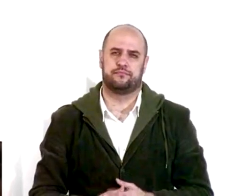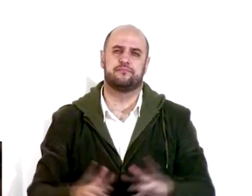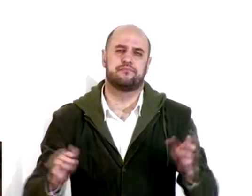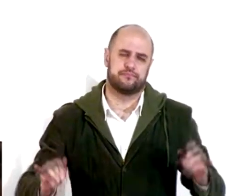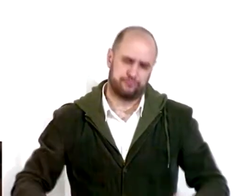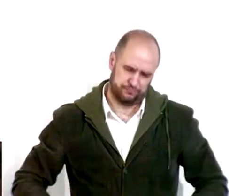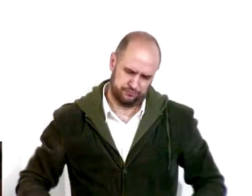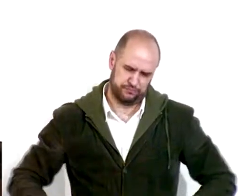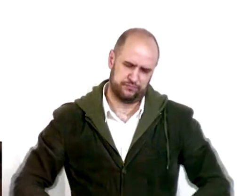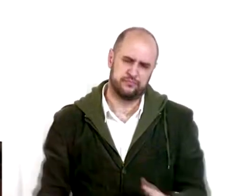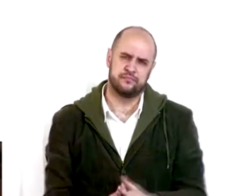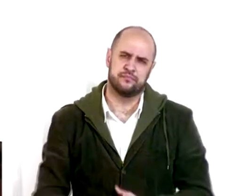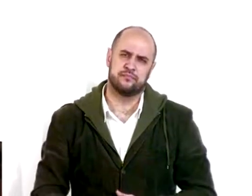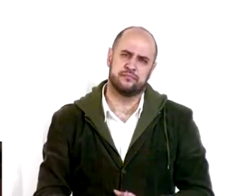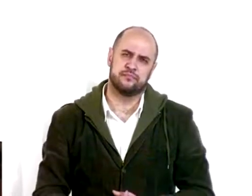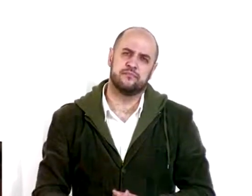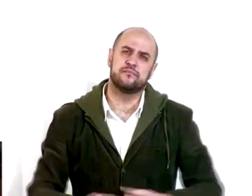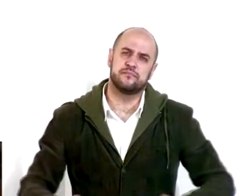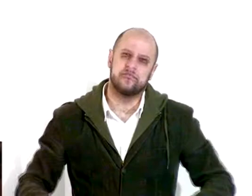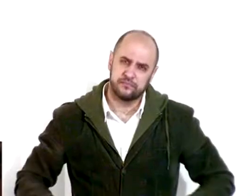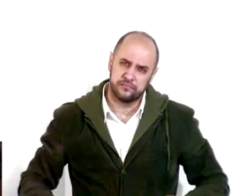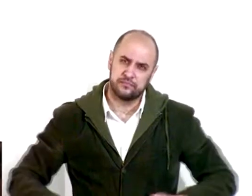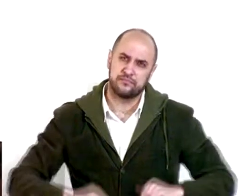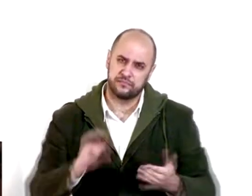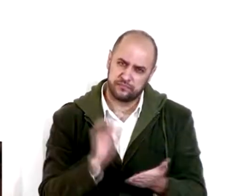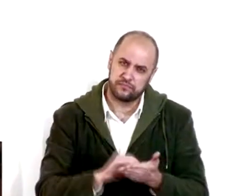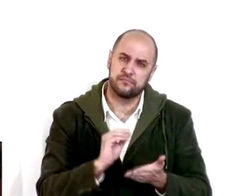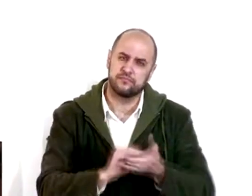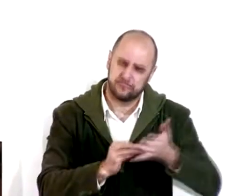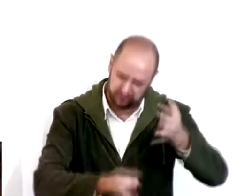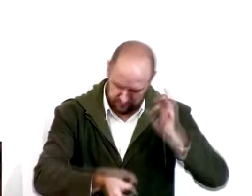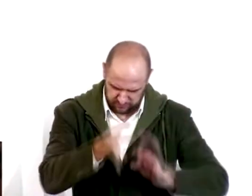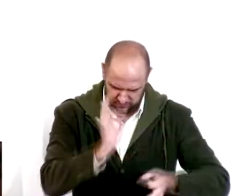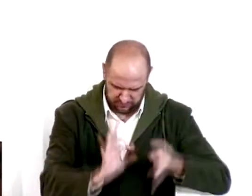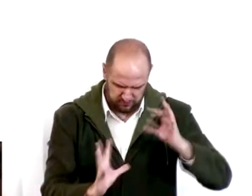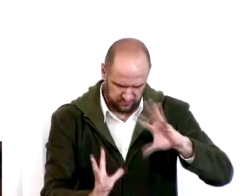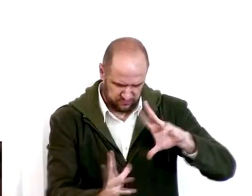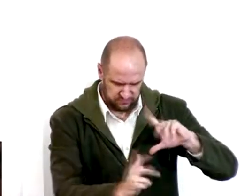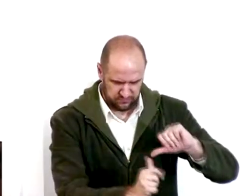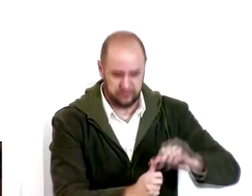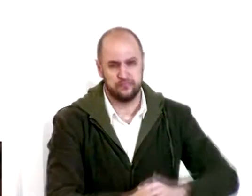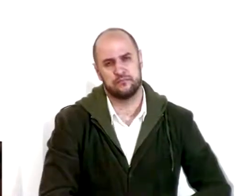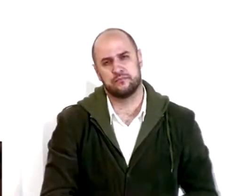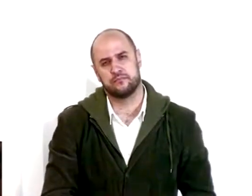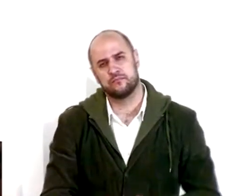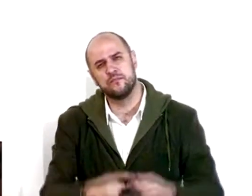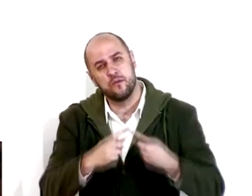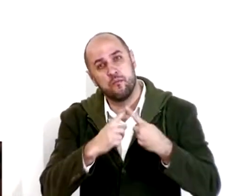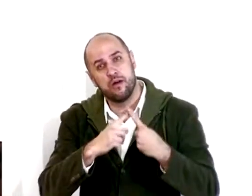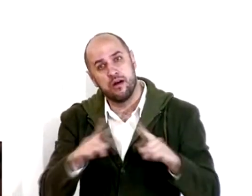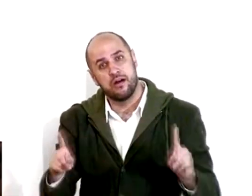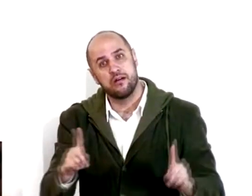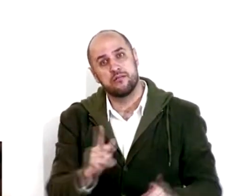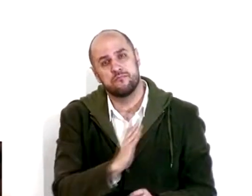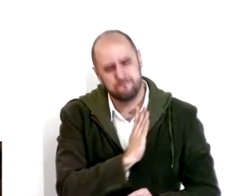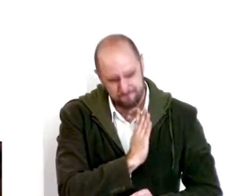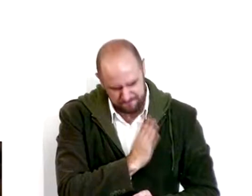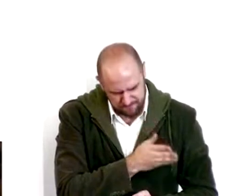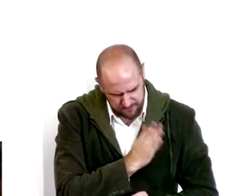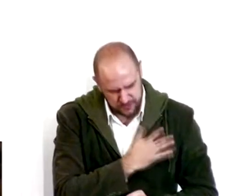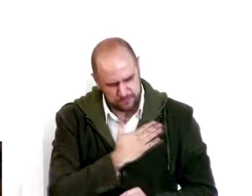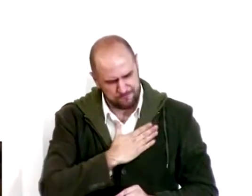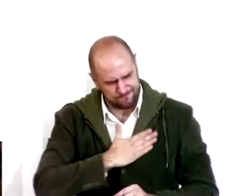Sofremos pela injustiça e impiedade no mundo, mas tenha o seu coração